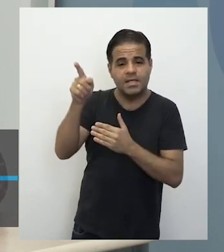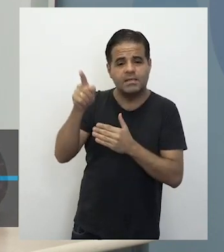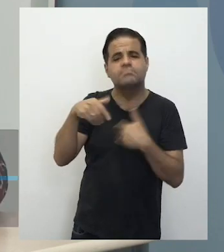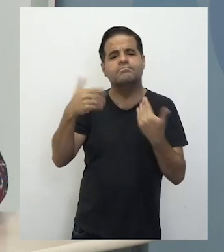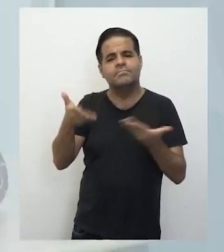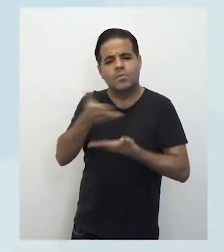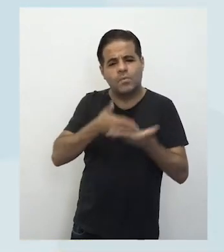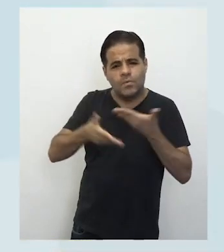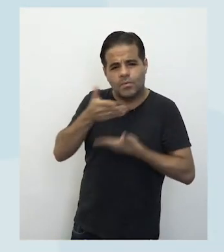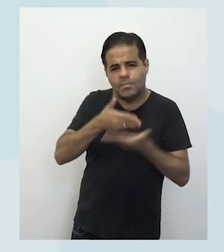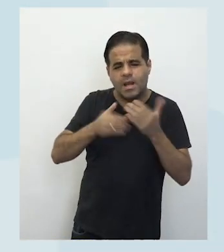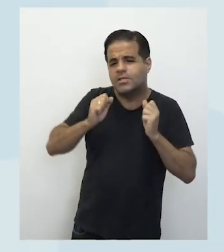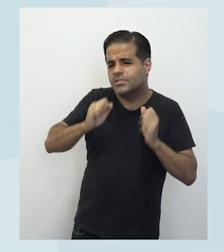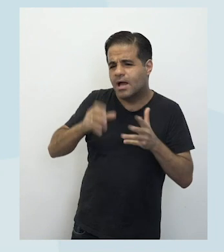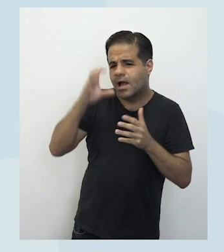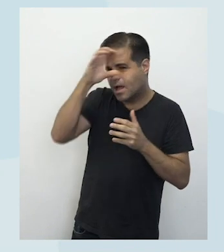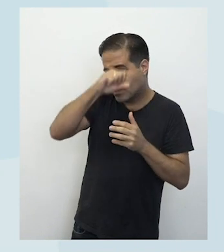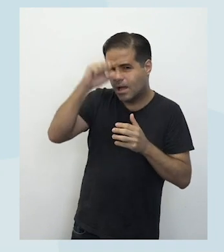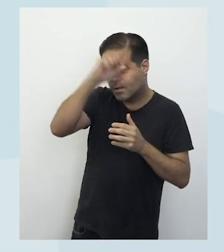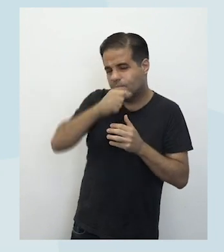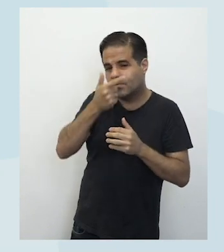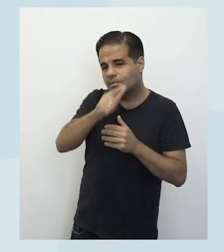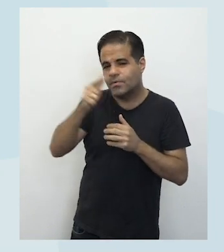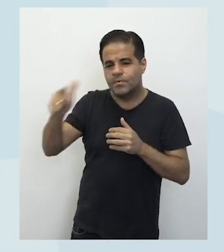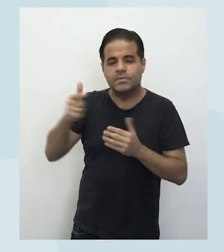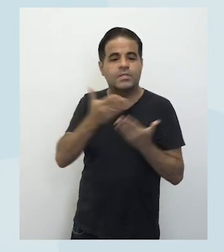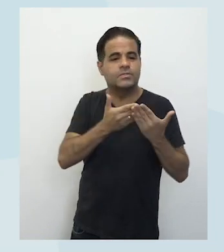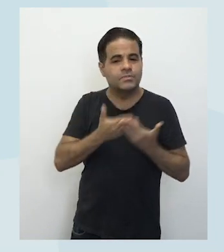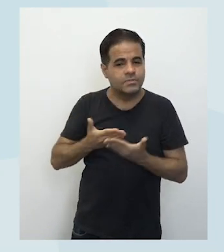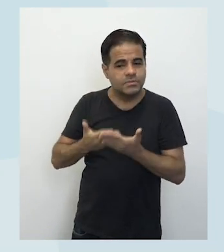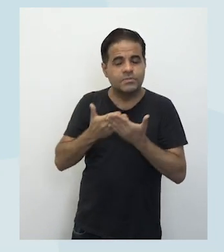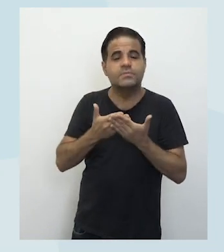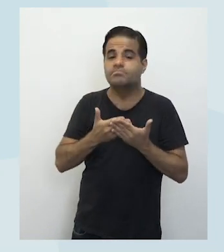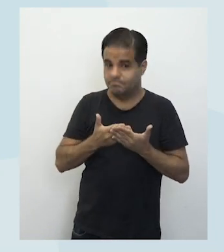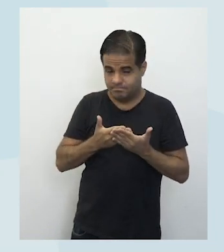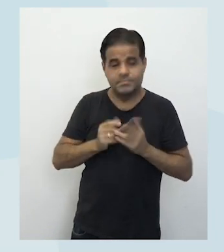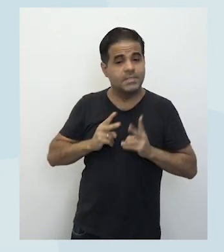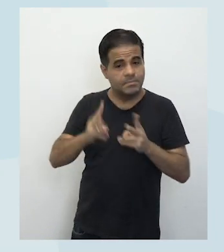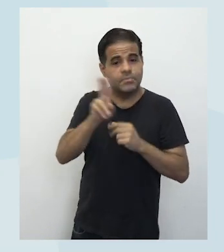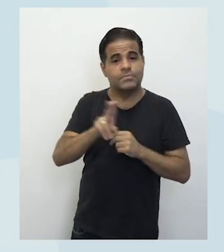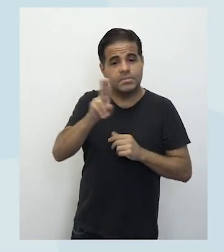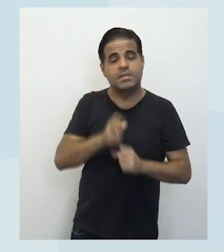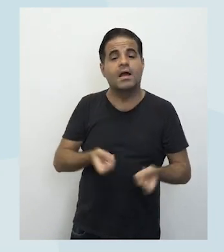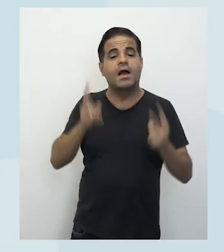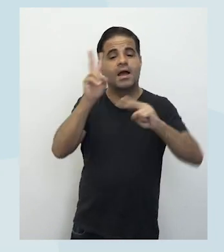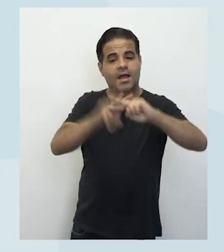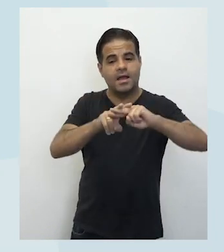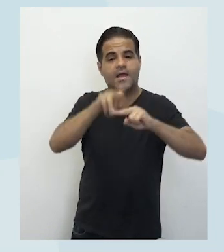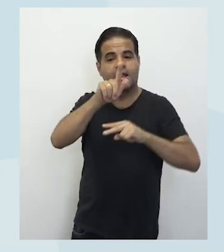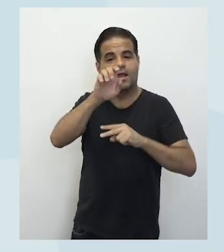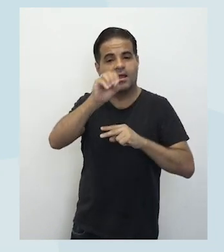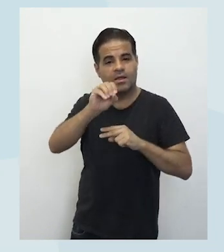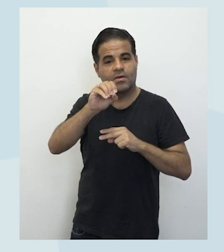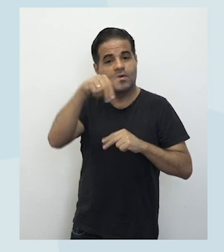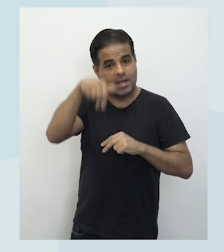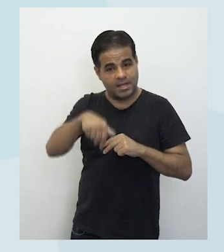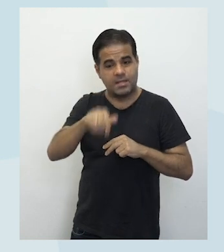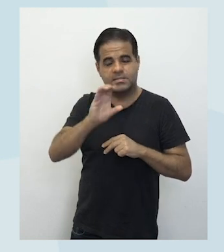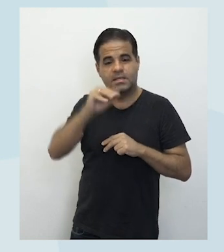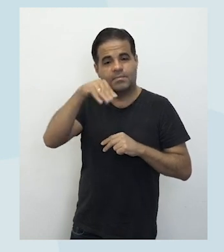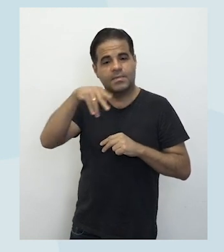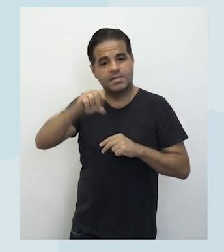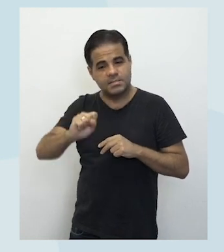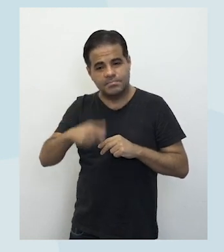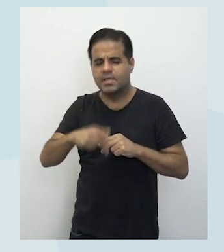tal compartilhar o que você aprendeu com outros estudantes, sempre utilizando a hashtag GEL no